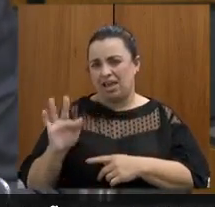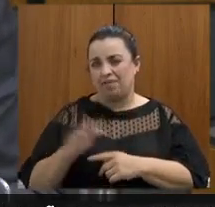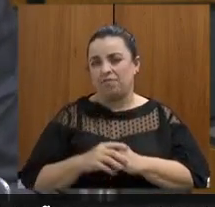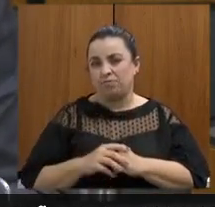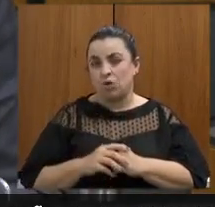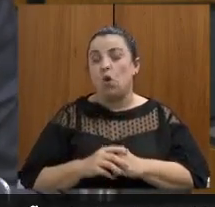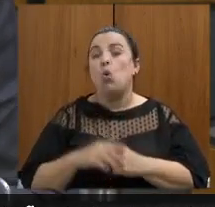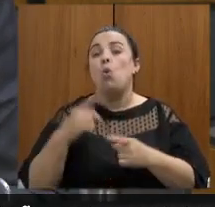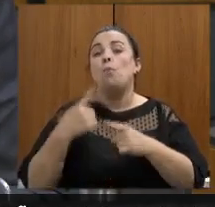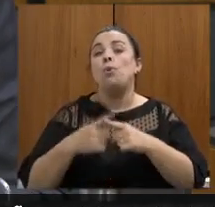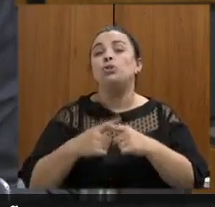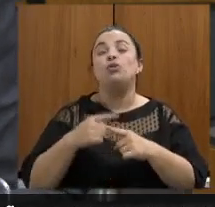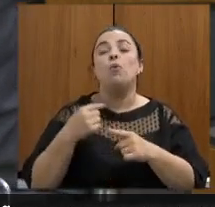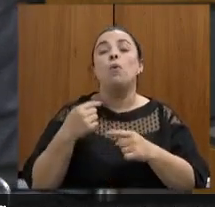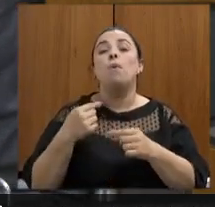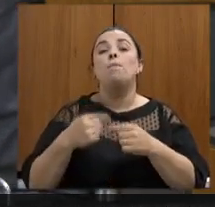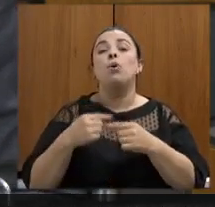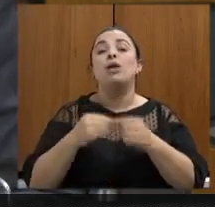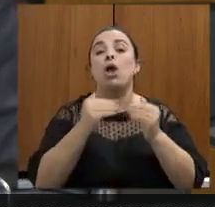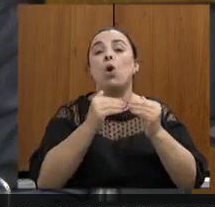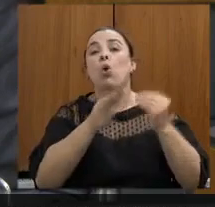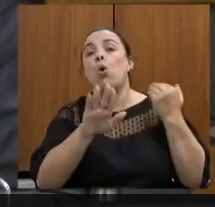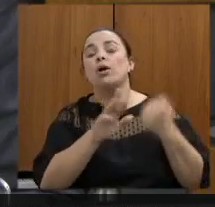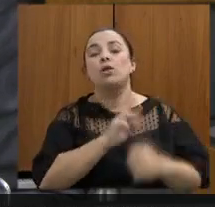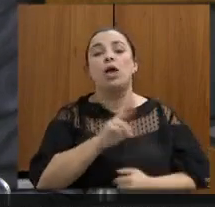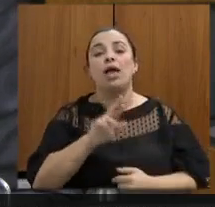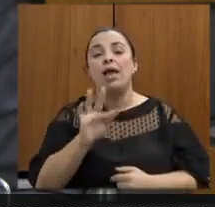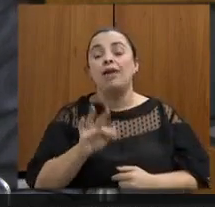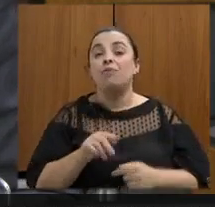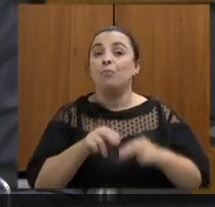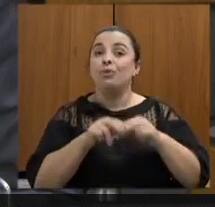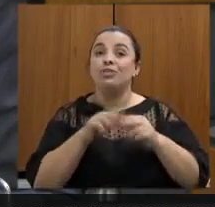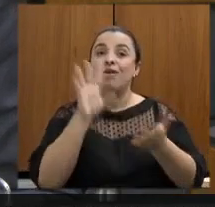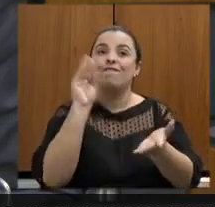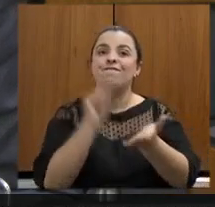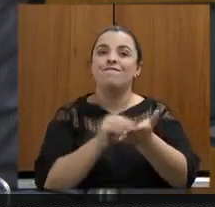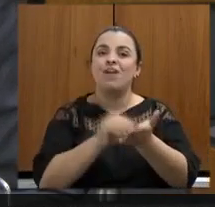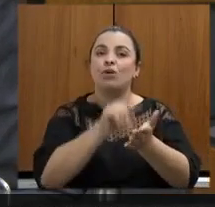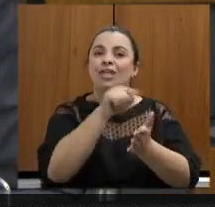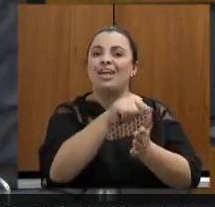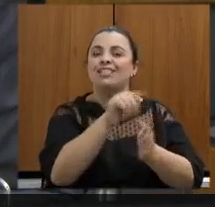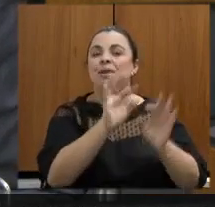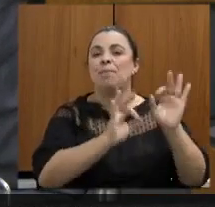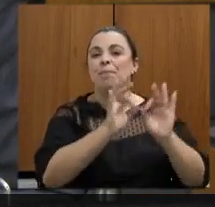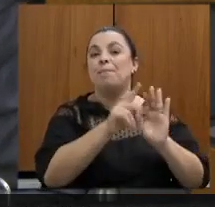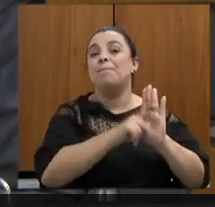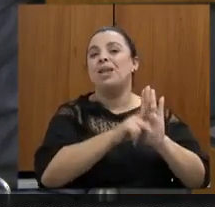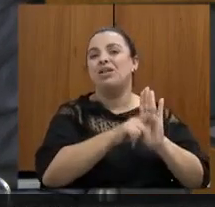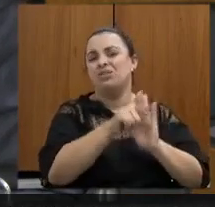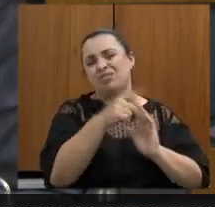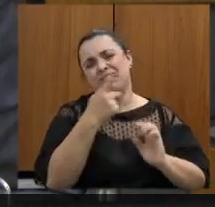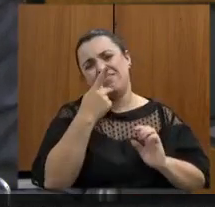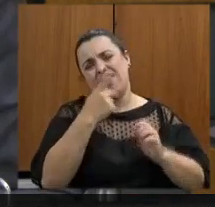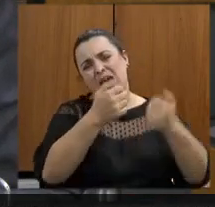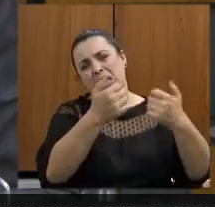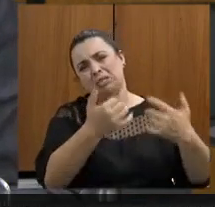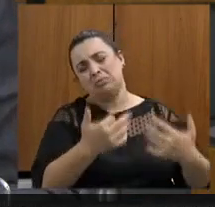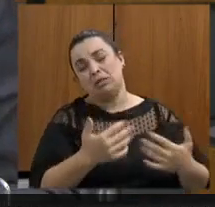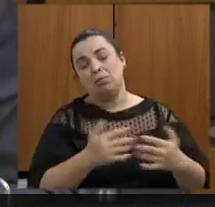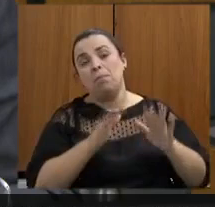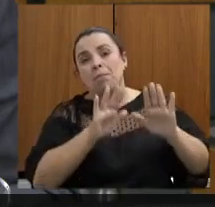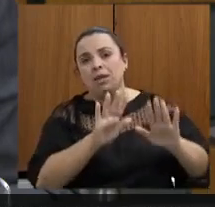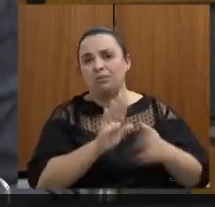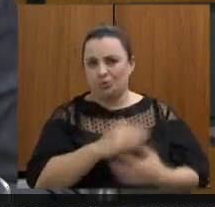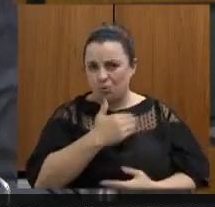nós não voltamos aqui adesão regime foi justamente a ausência do plano que a senhora tanto se refere agora se o governo se dispositos criticam nossas